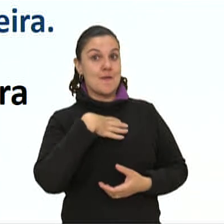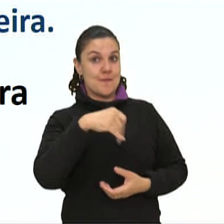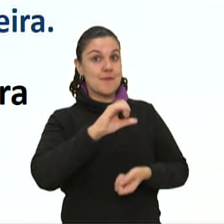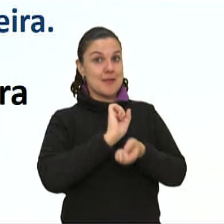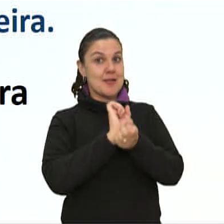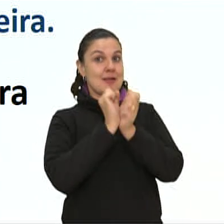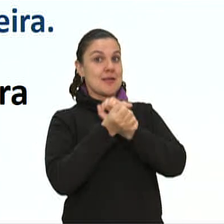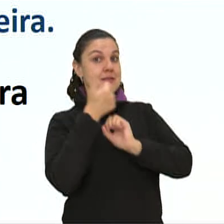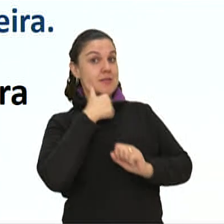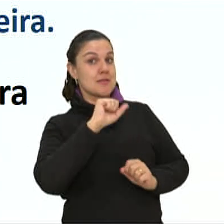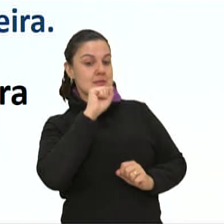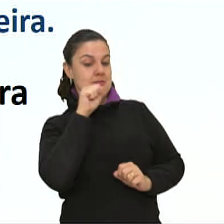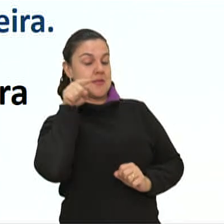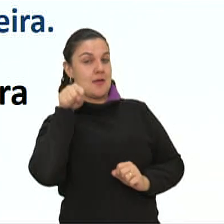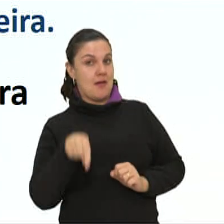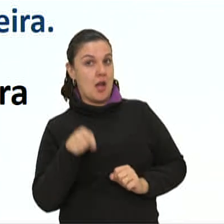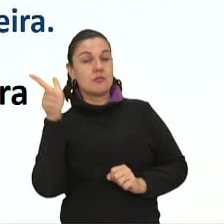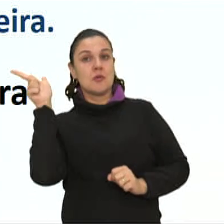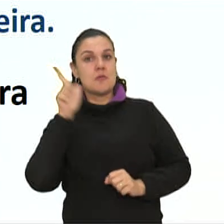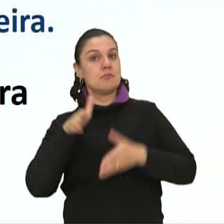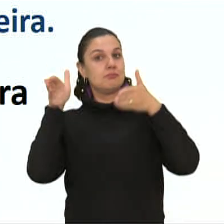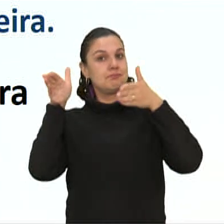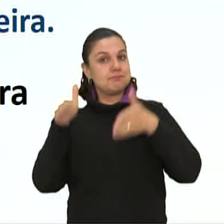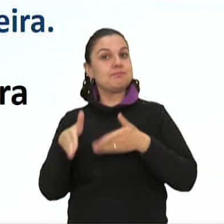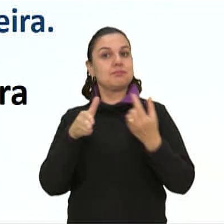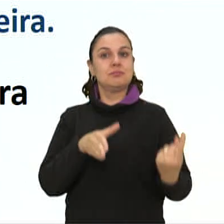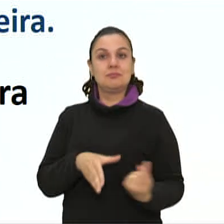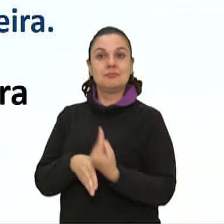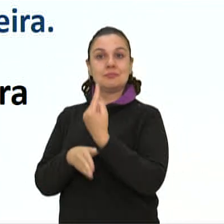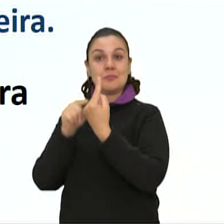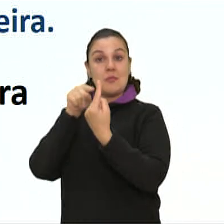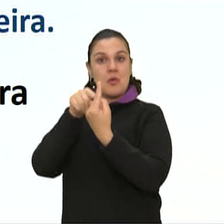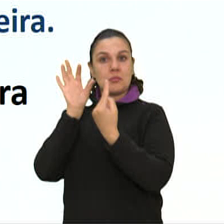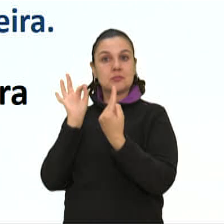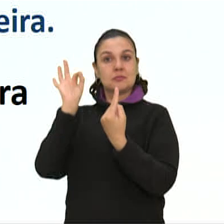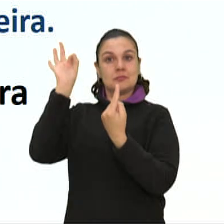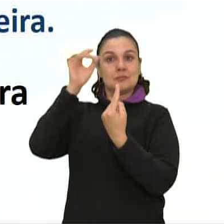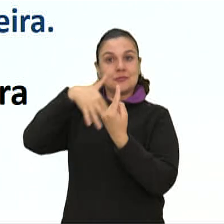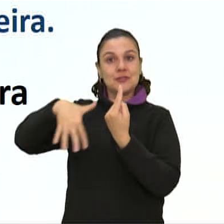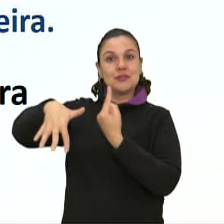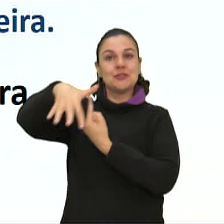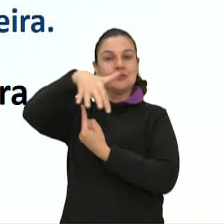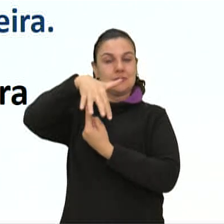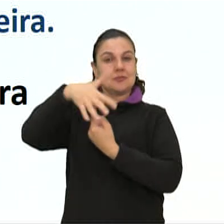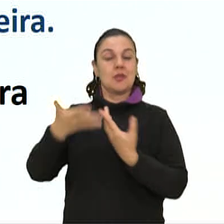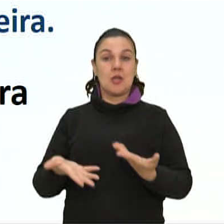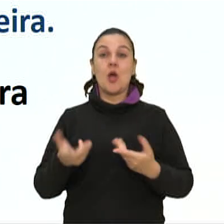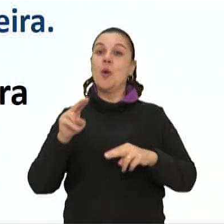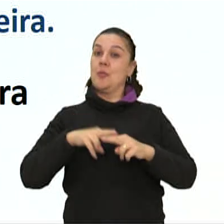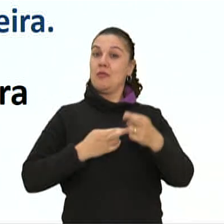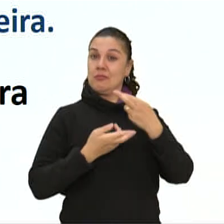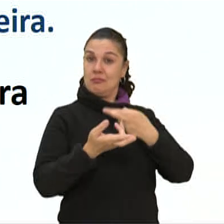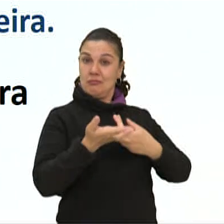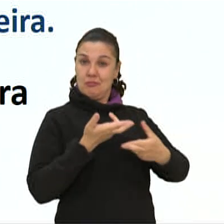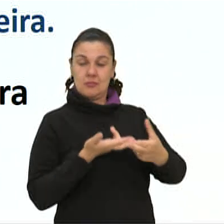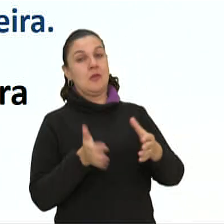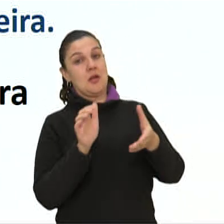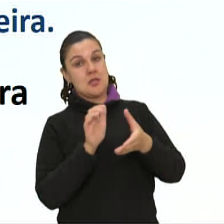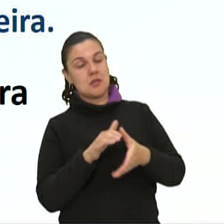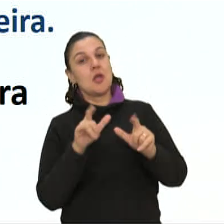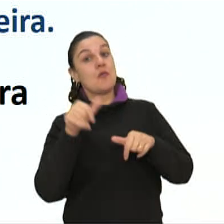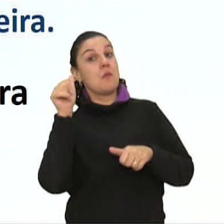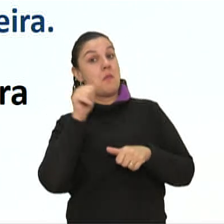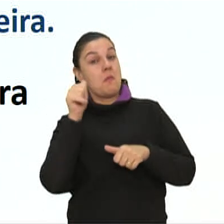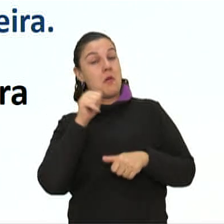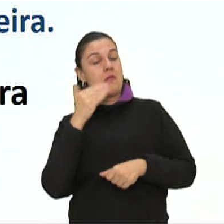escrava, conseguiu participar da sociedade mineira de elite, exatamente por esse relacionamento. Então é uma senhora que